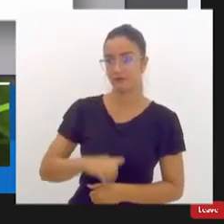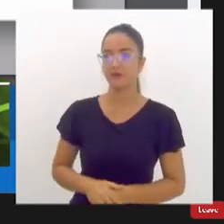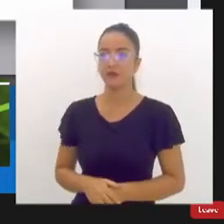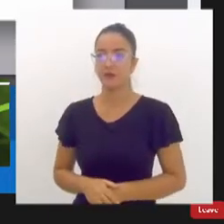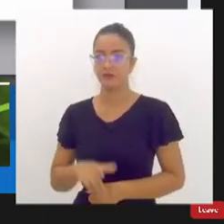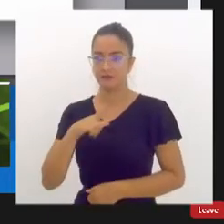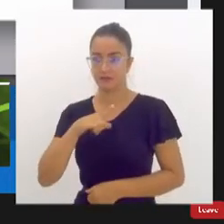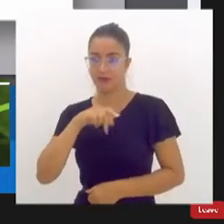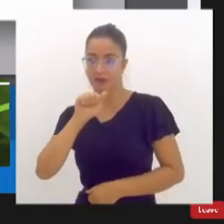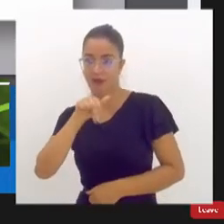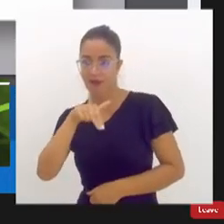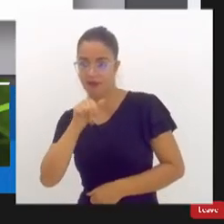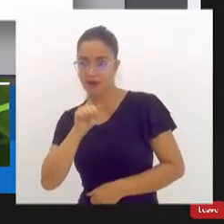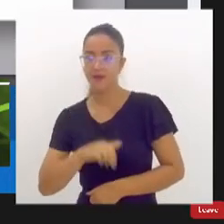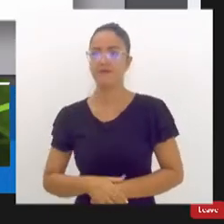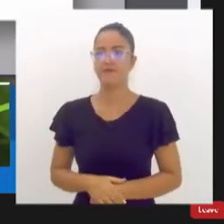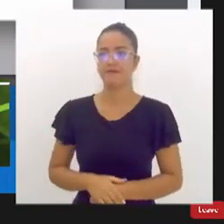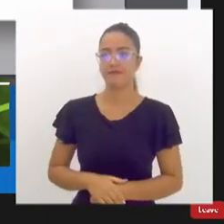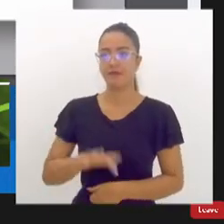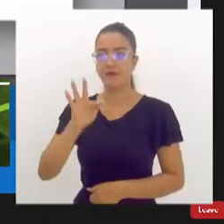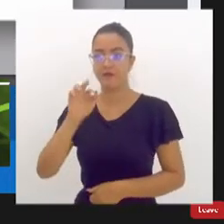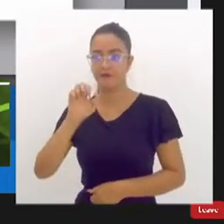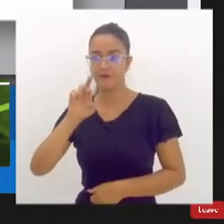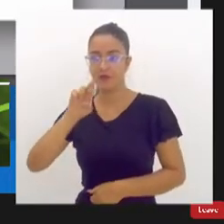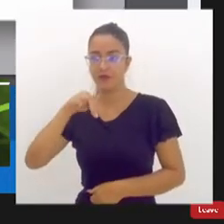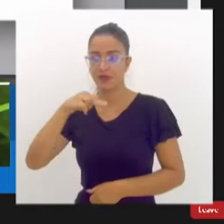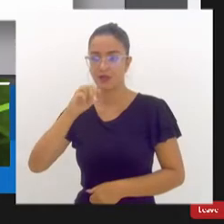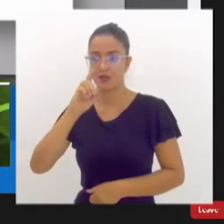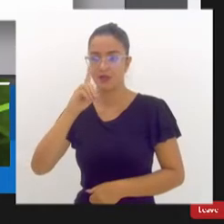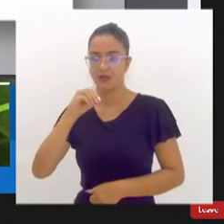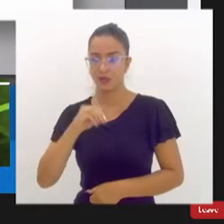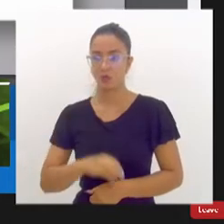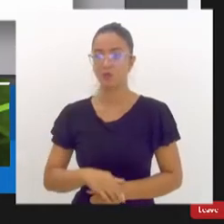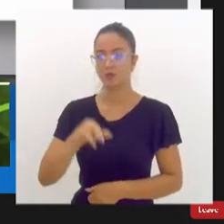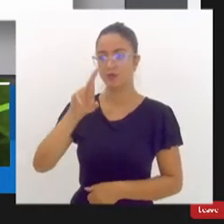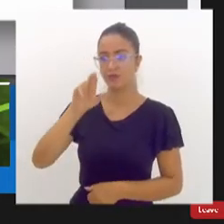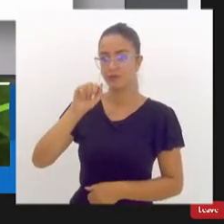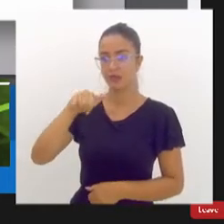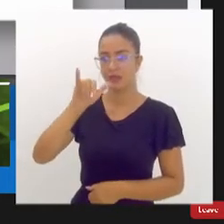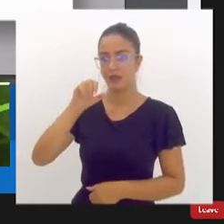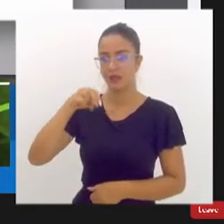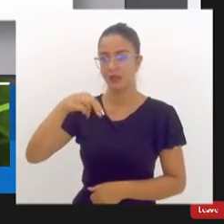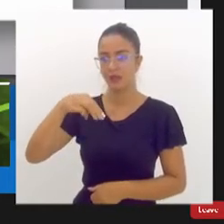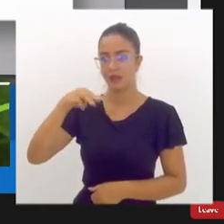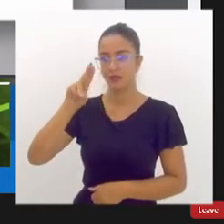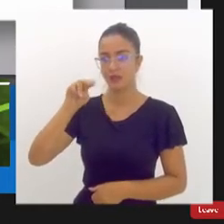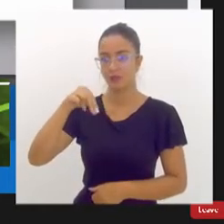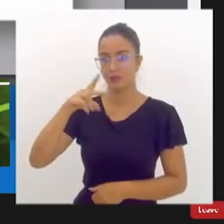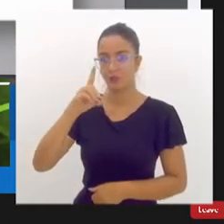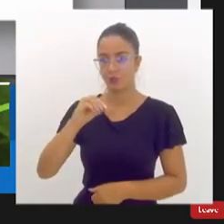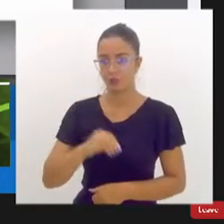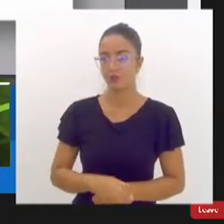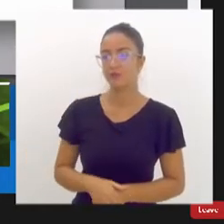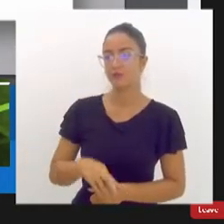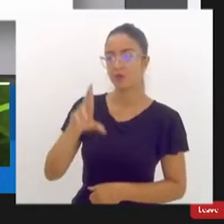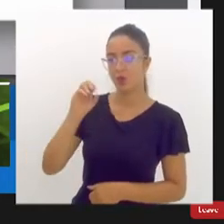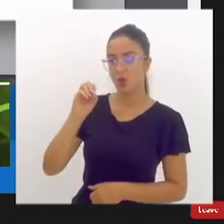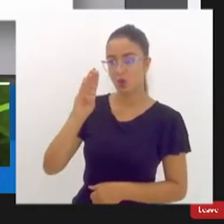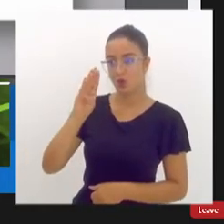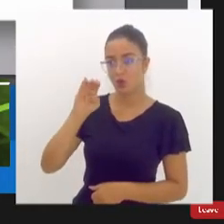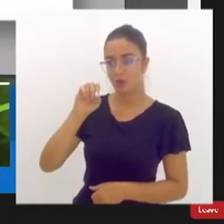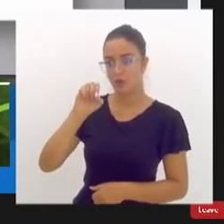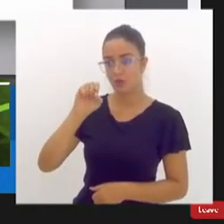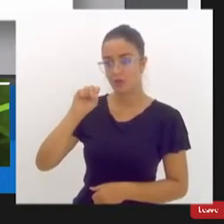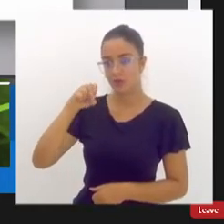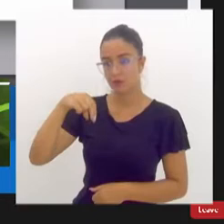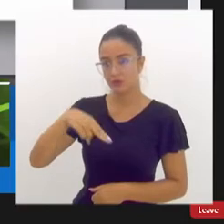a conselheira Ana Karina Brenner, o conselheiro Fernando Mendes Leite, o conselheiro Raimundo Nery Stelli, o conselheiro Robson Terra, o